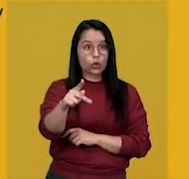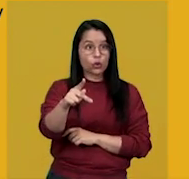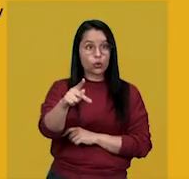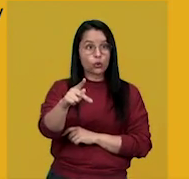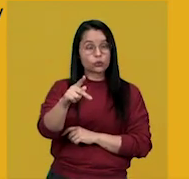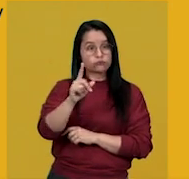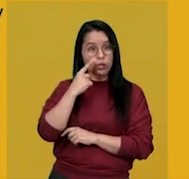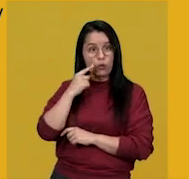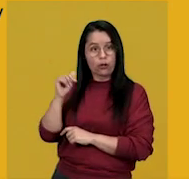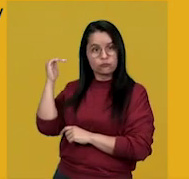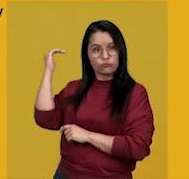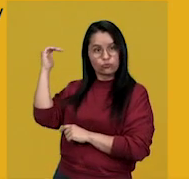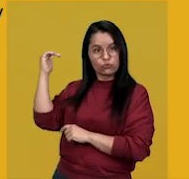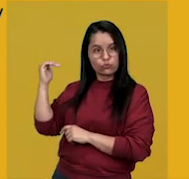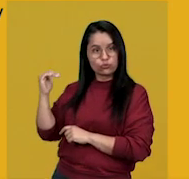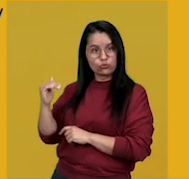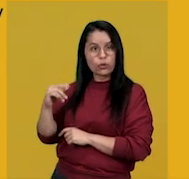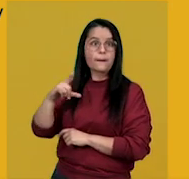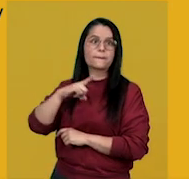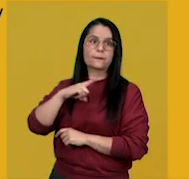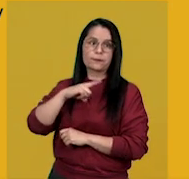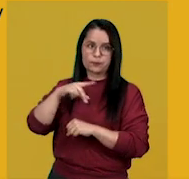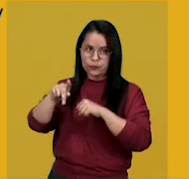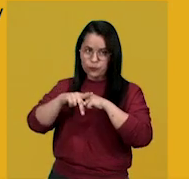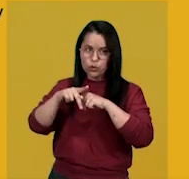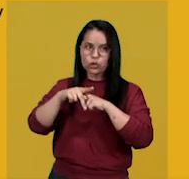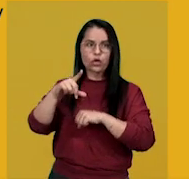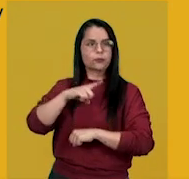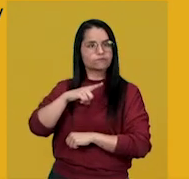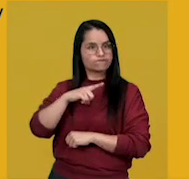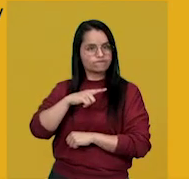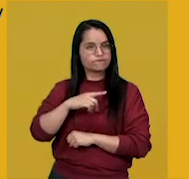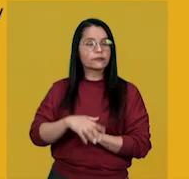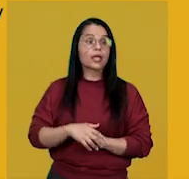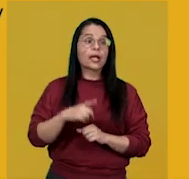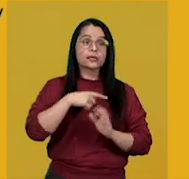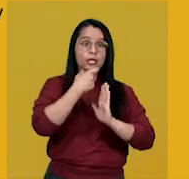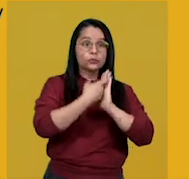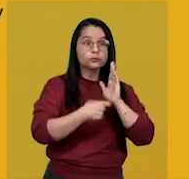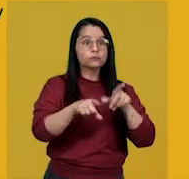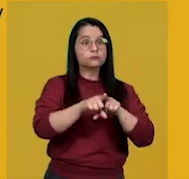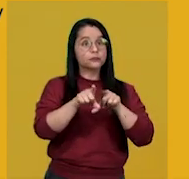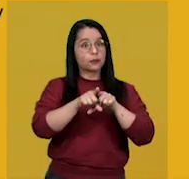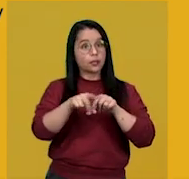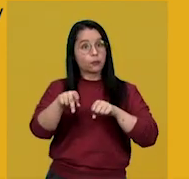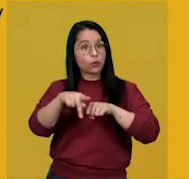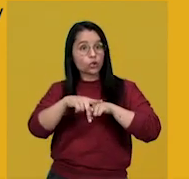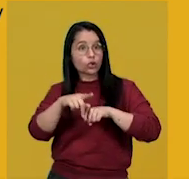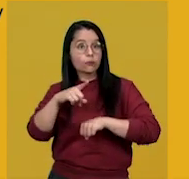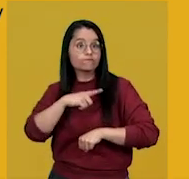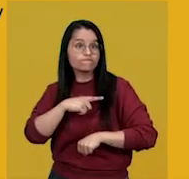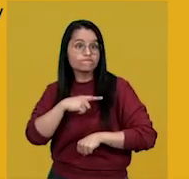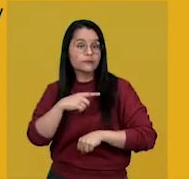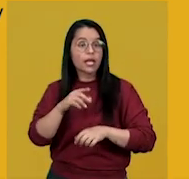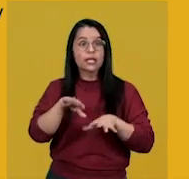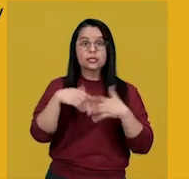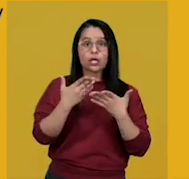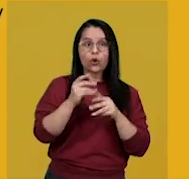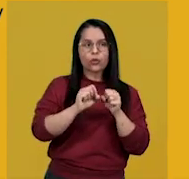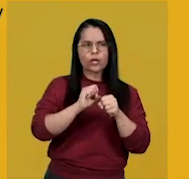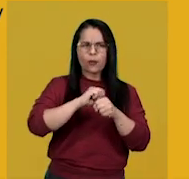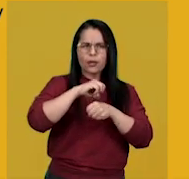esses são os possessivos. E vocês encontram também lá no texto um pronome possessivo. Graças a essas